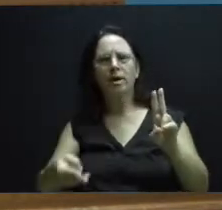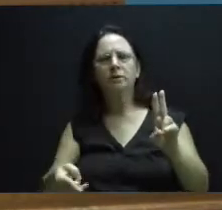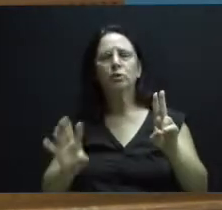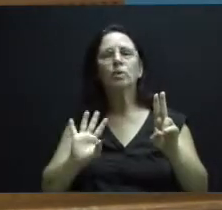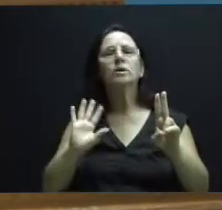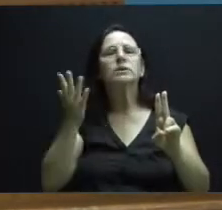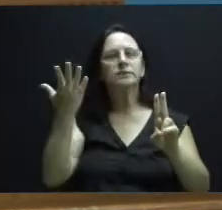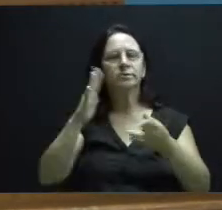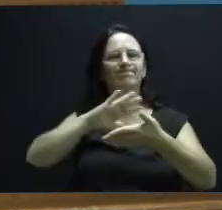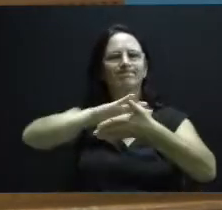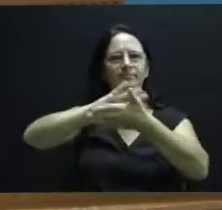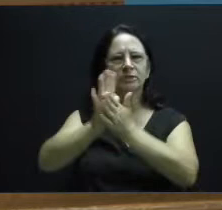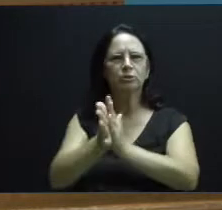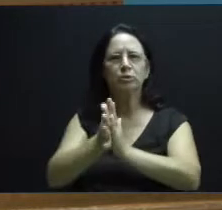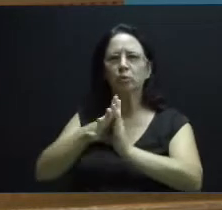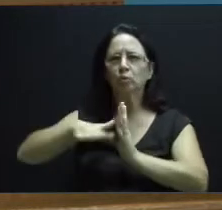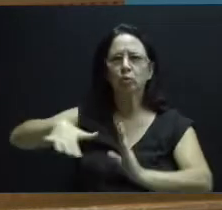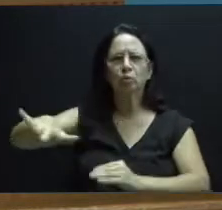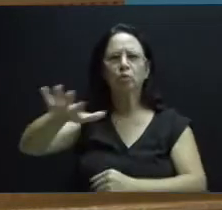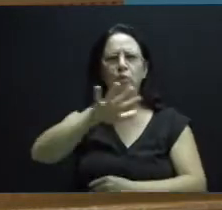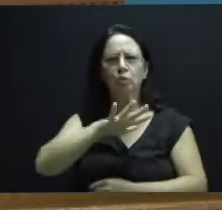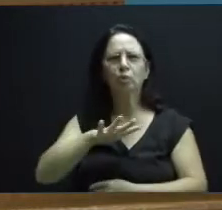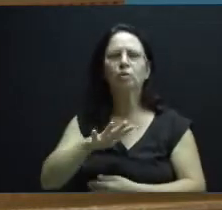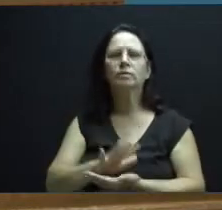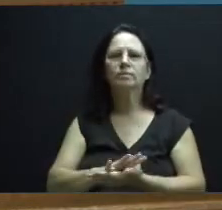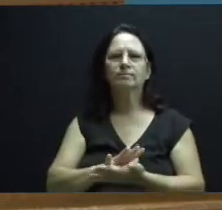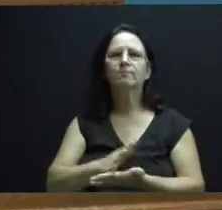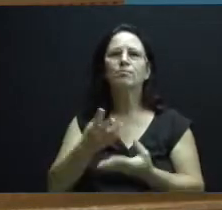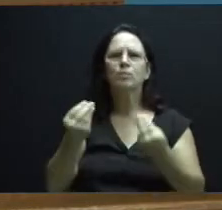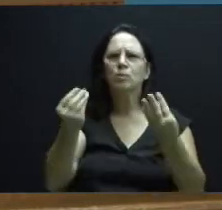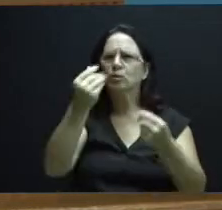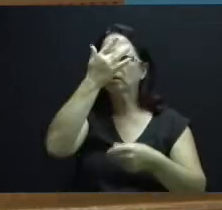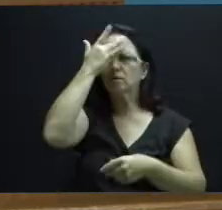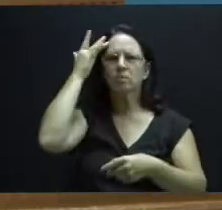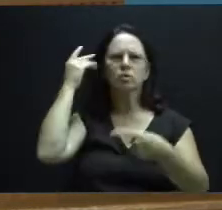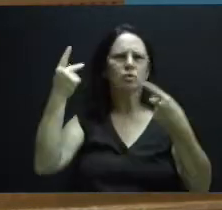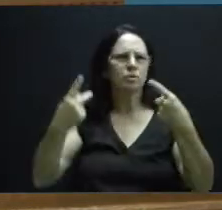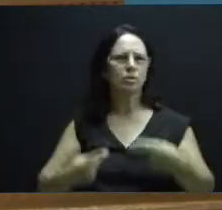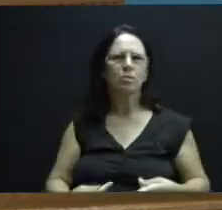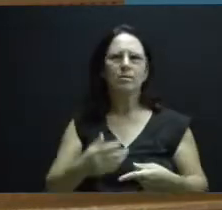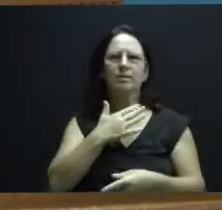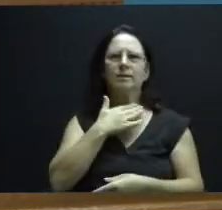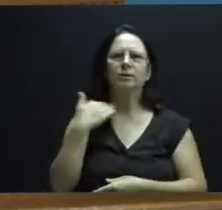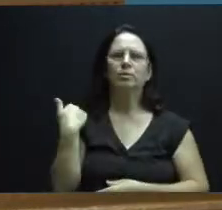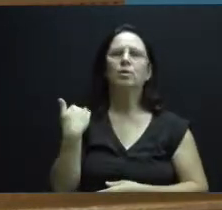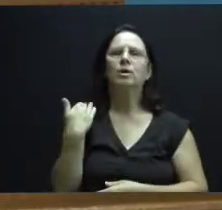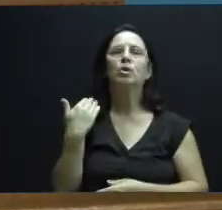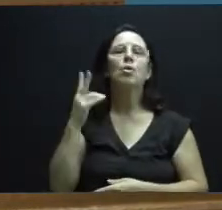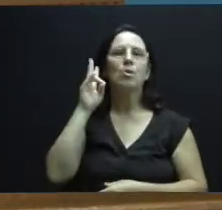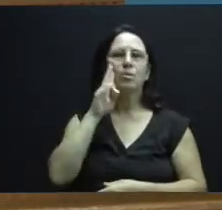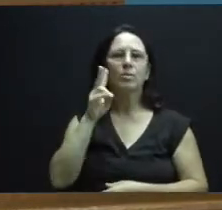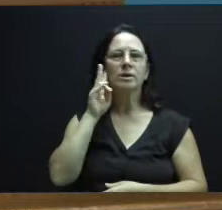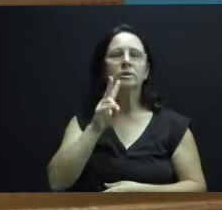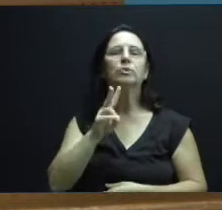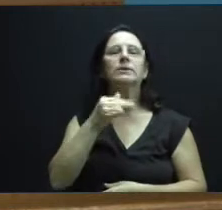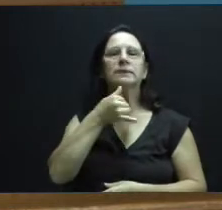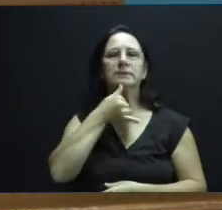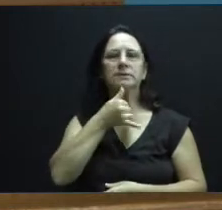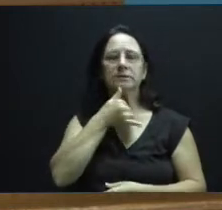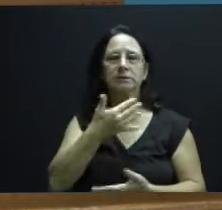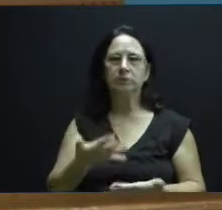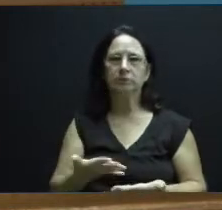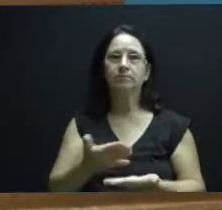desastre ambiental é humano e um dos maiores da nossa história do país uma história triste que os investigando começou bem